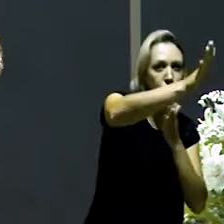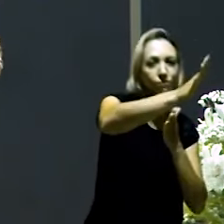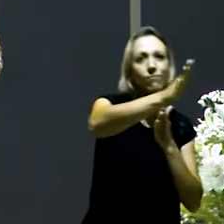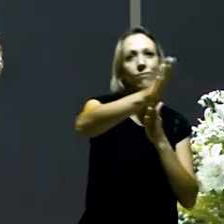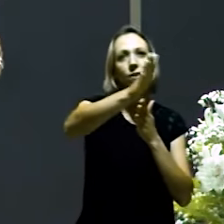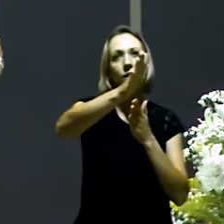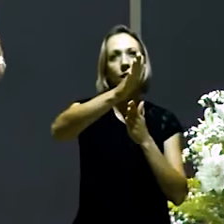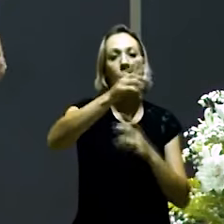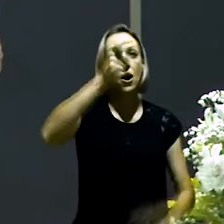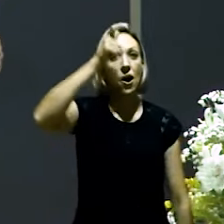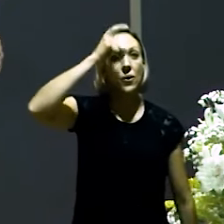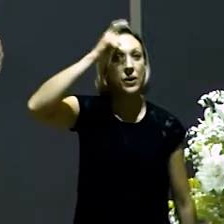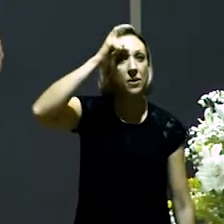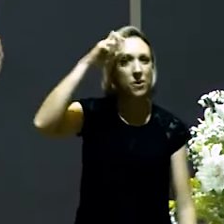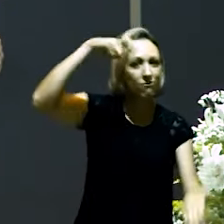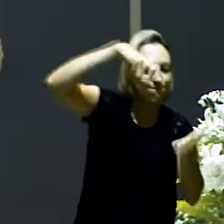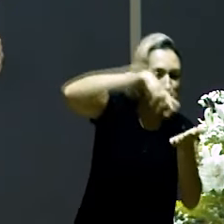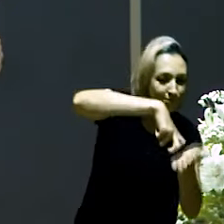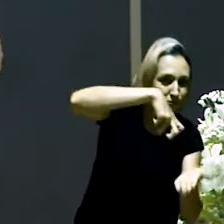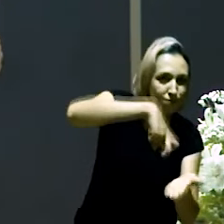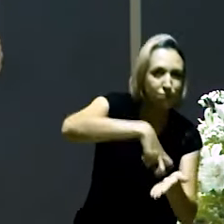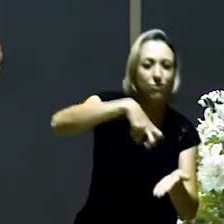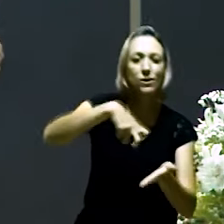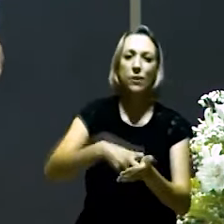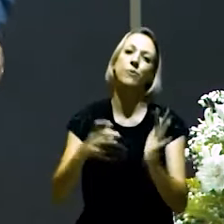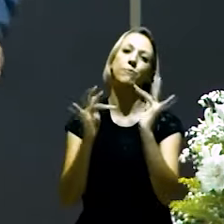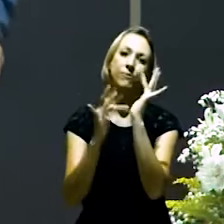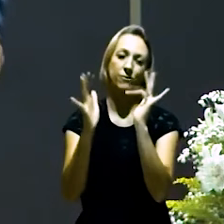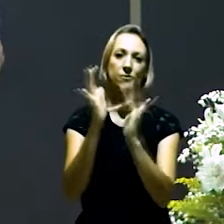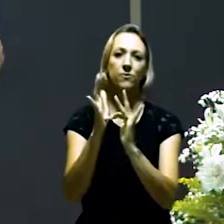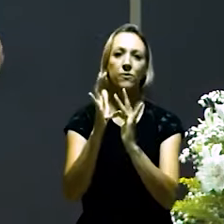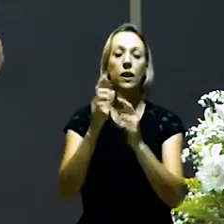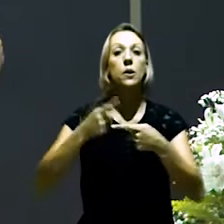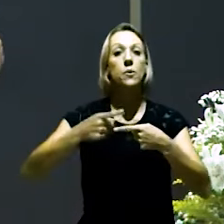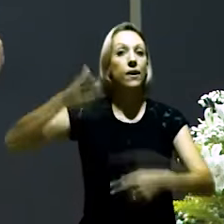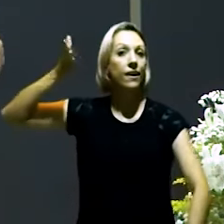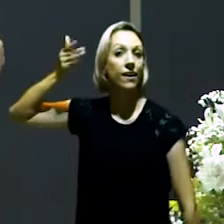Porque Ele foi lá e venceu aqueles que nós não poderíamos vencer.